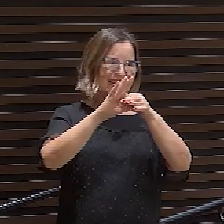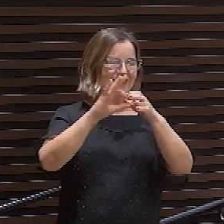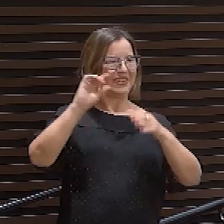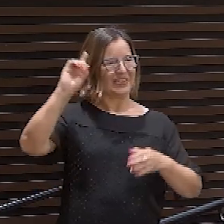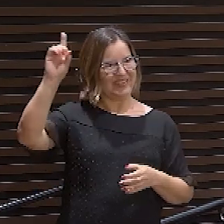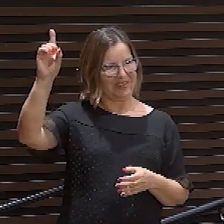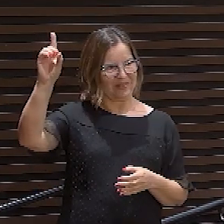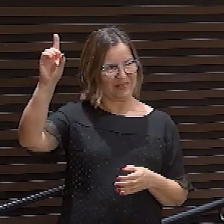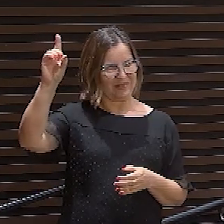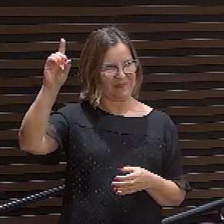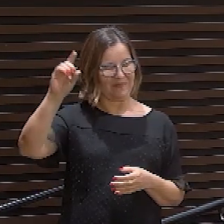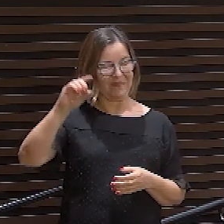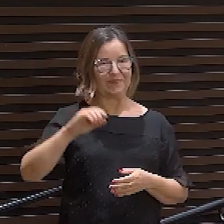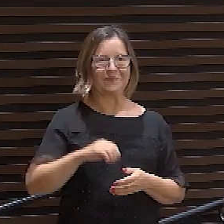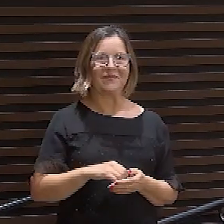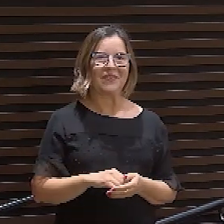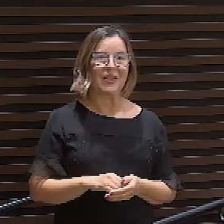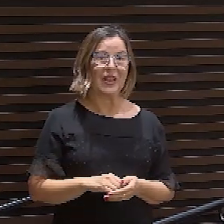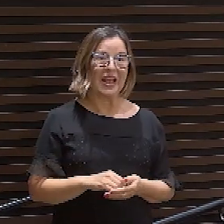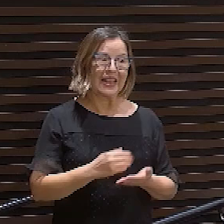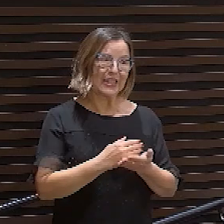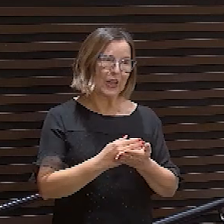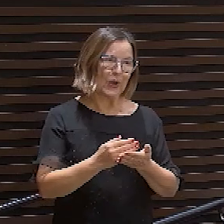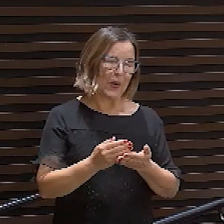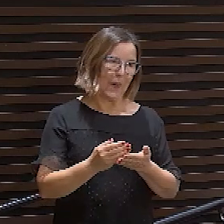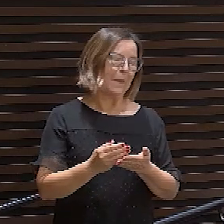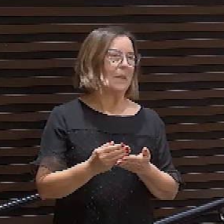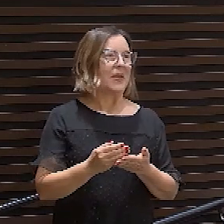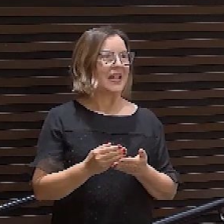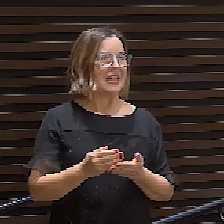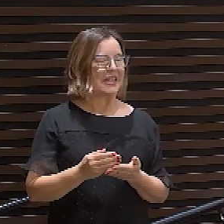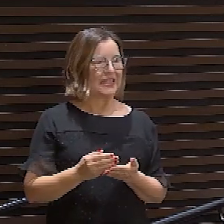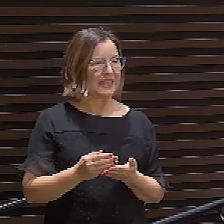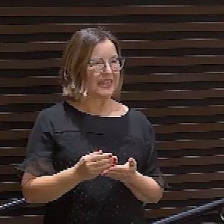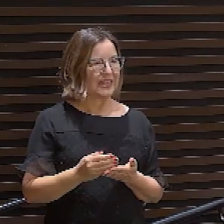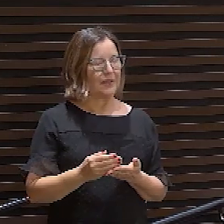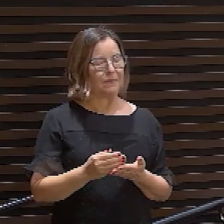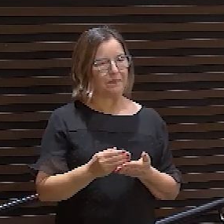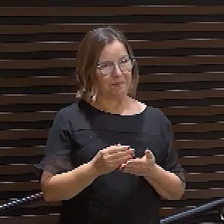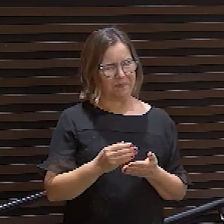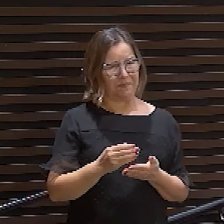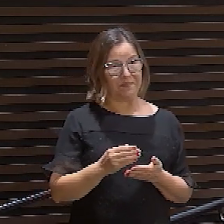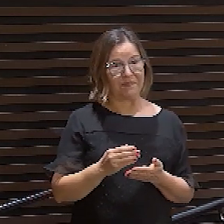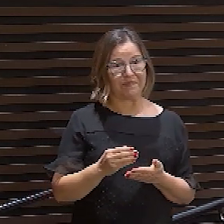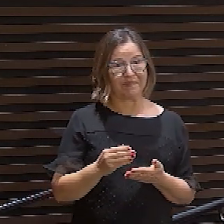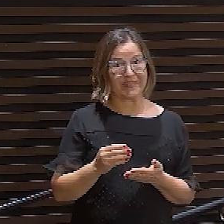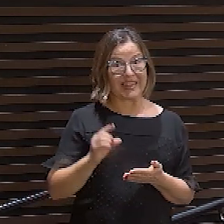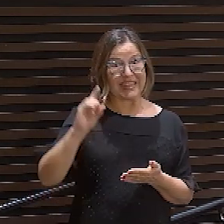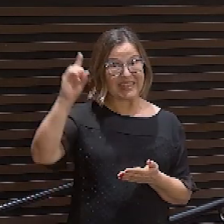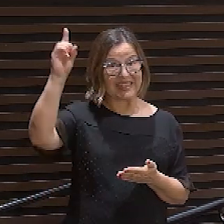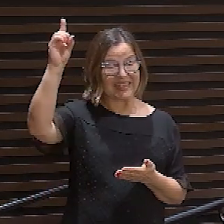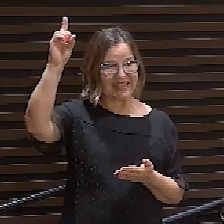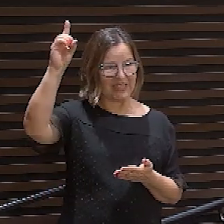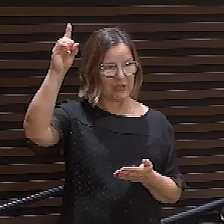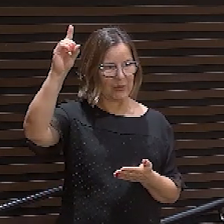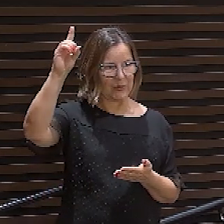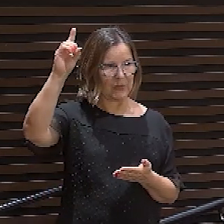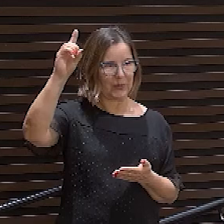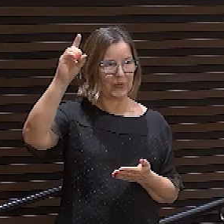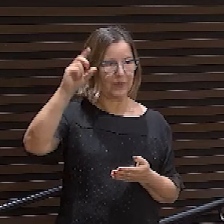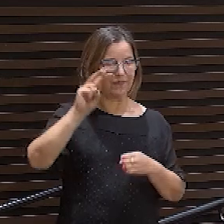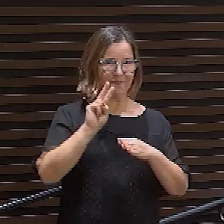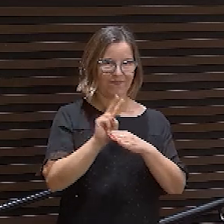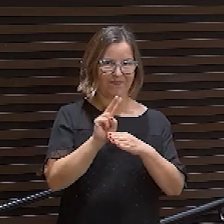o suporte, o braço de Deus segurando, simbolizando o primeiro encontro com Deus e